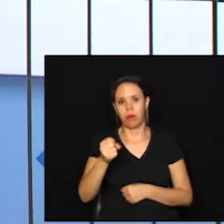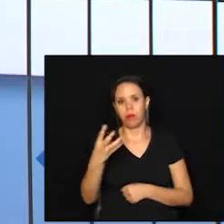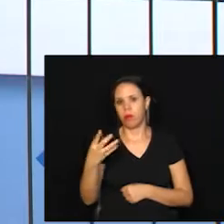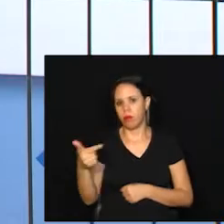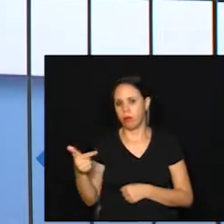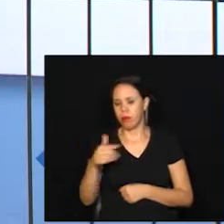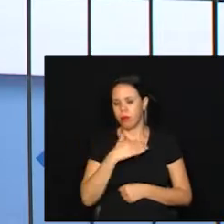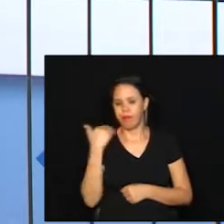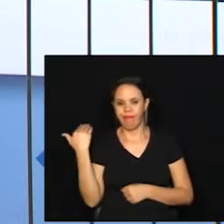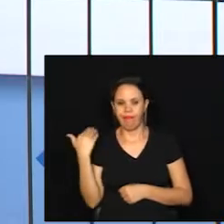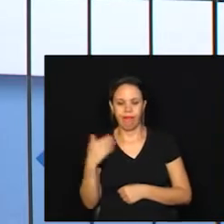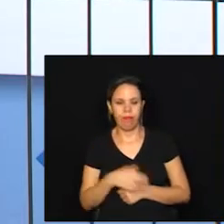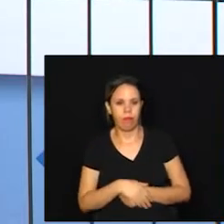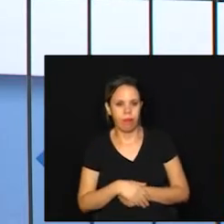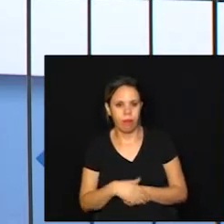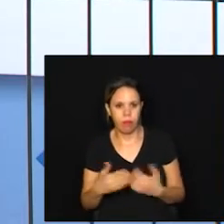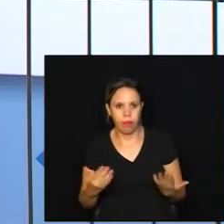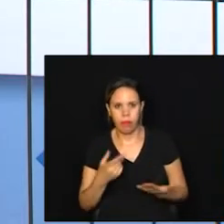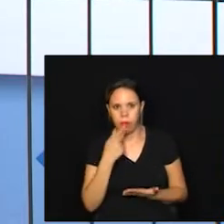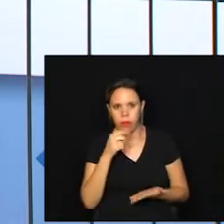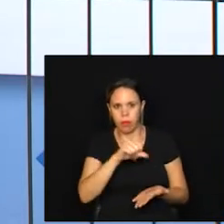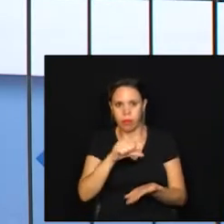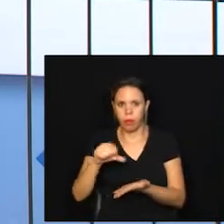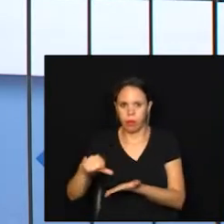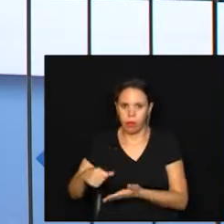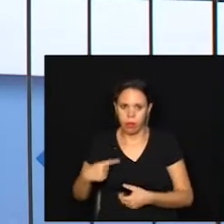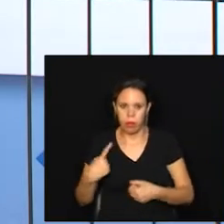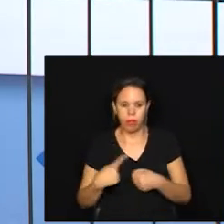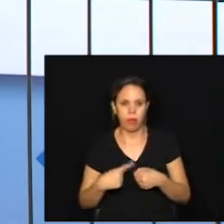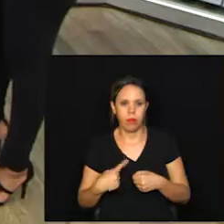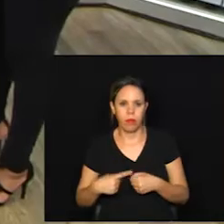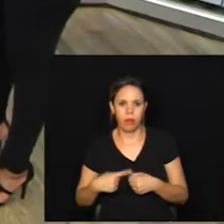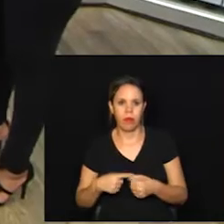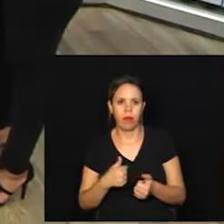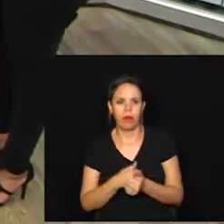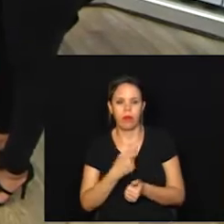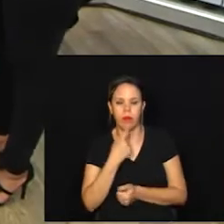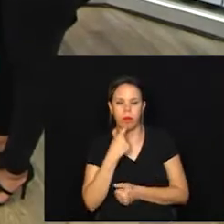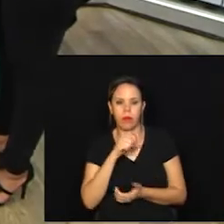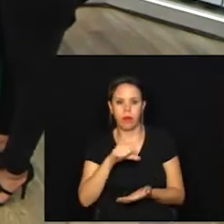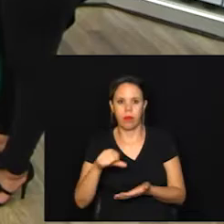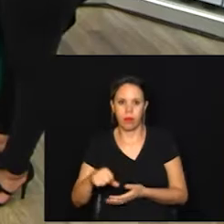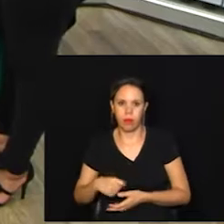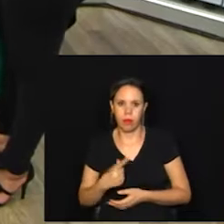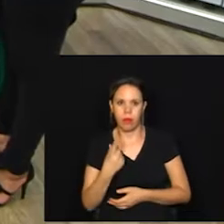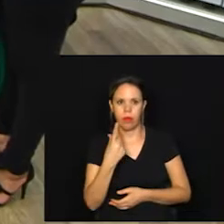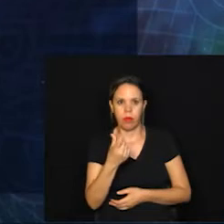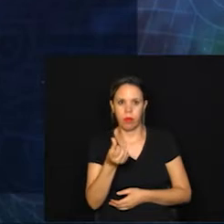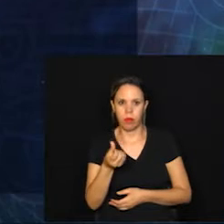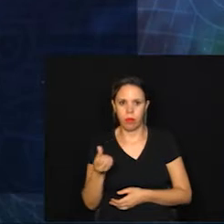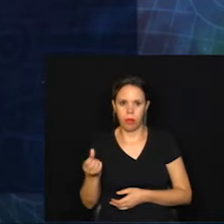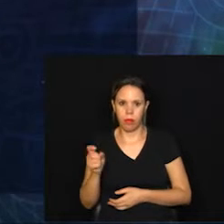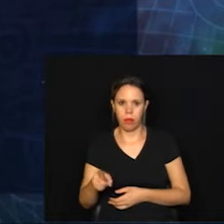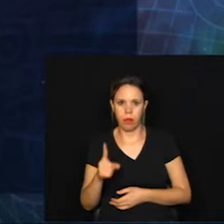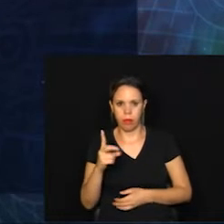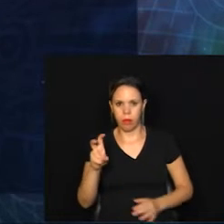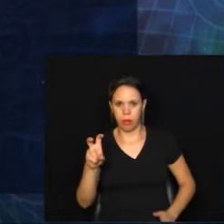57.842 óbitos. Agora nós vamos falar da região metropolitana de Campinas. Olha só, na nossa região,